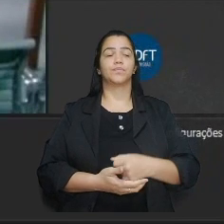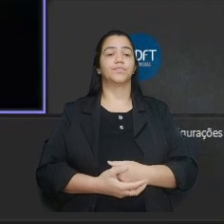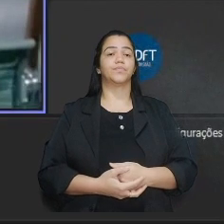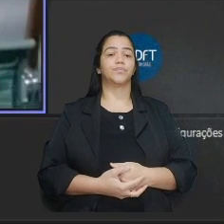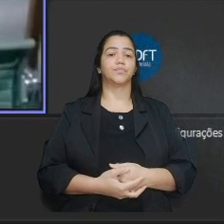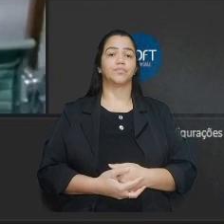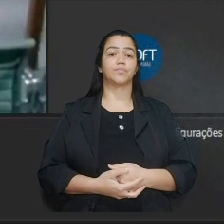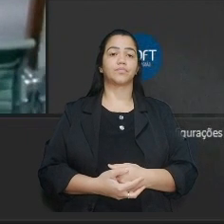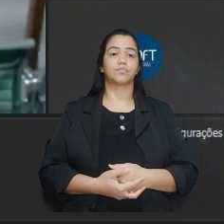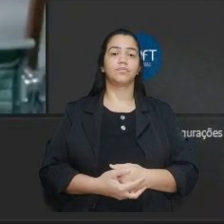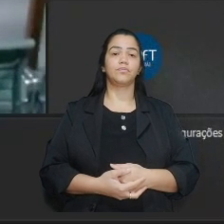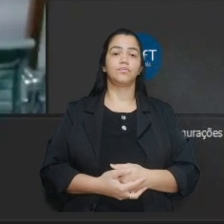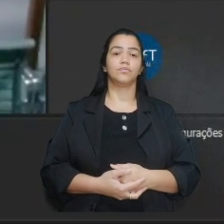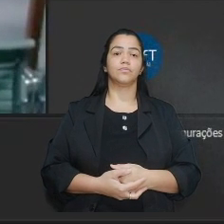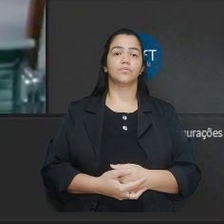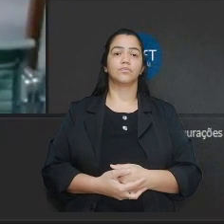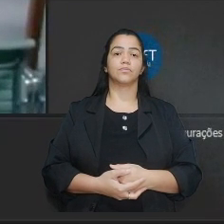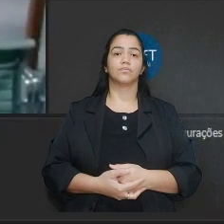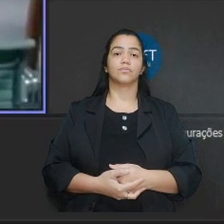222081, de São Paulo.